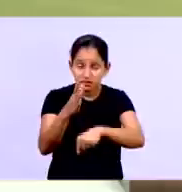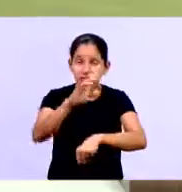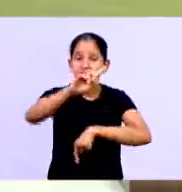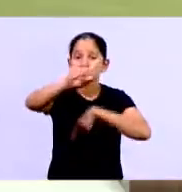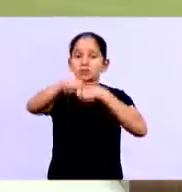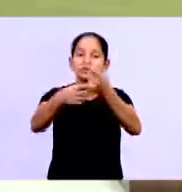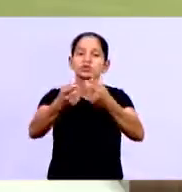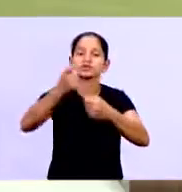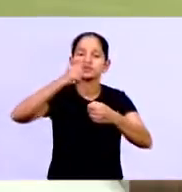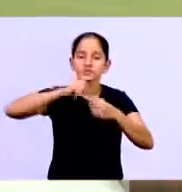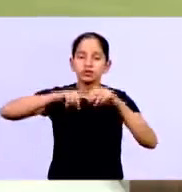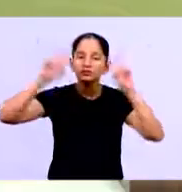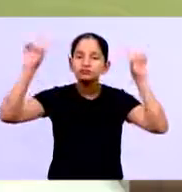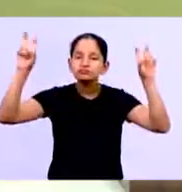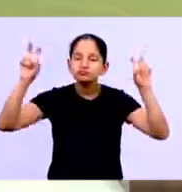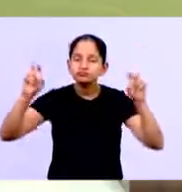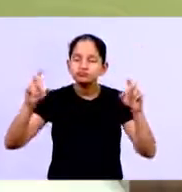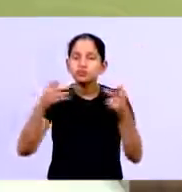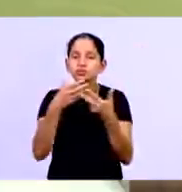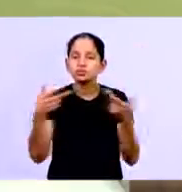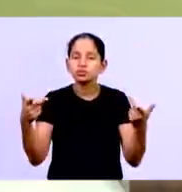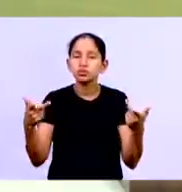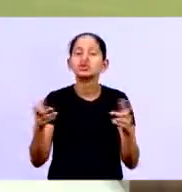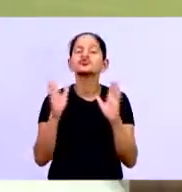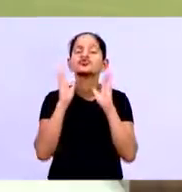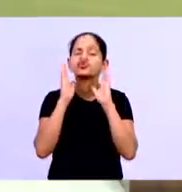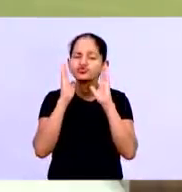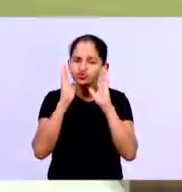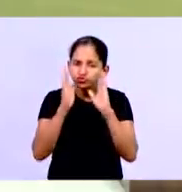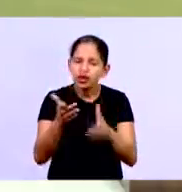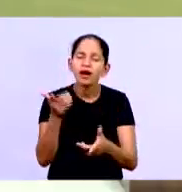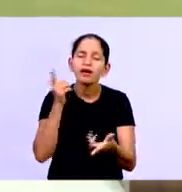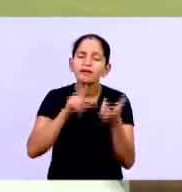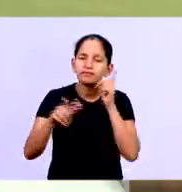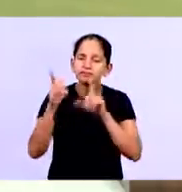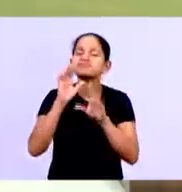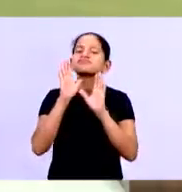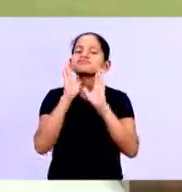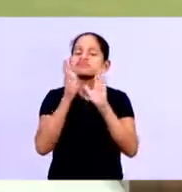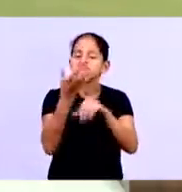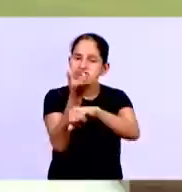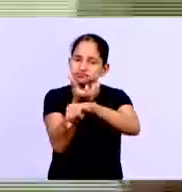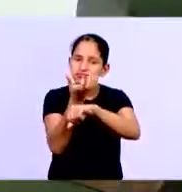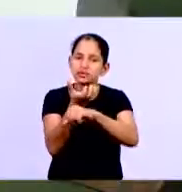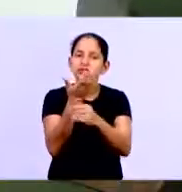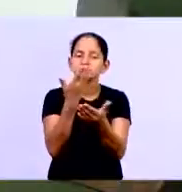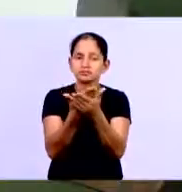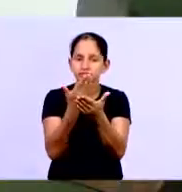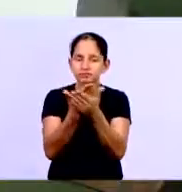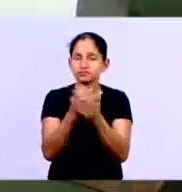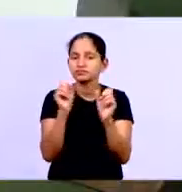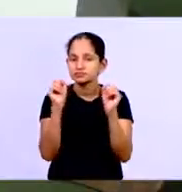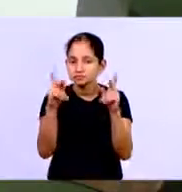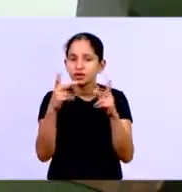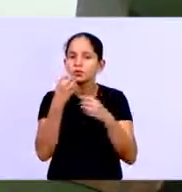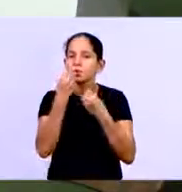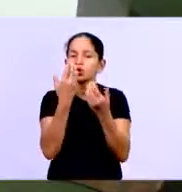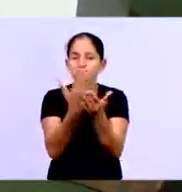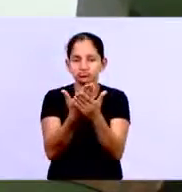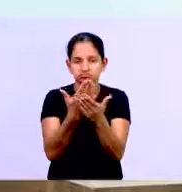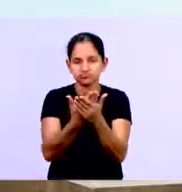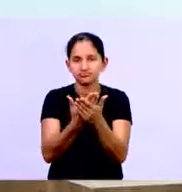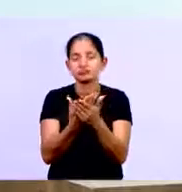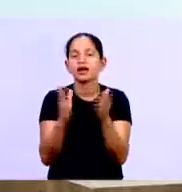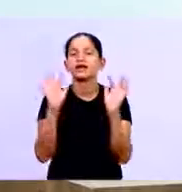do conteúdo, mas as atividades de sala já é possível resolver com os conteúdos que a gente viu até agora. Ok? Então, bons estudos, a gente já retorna,